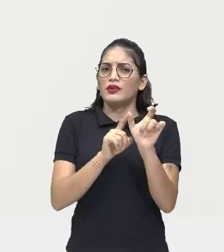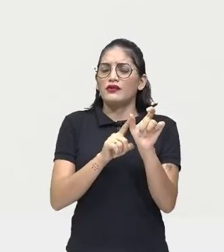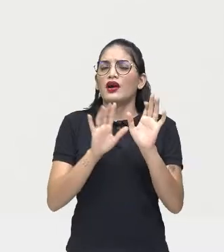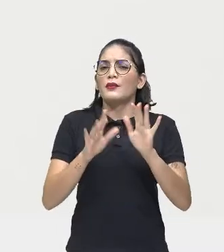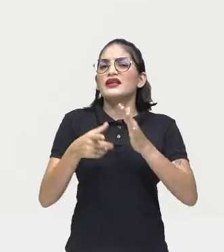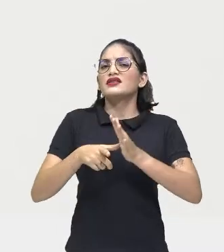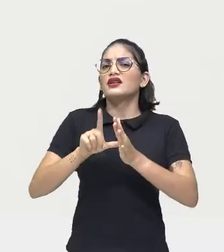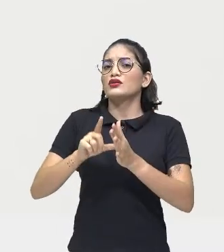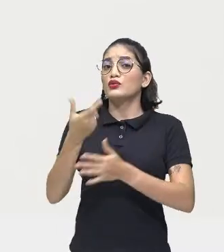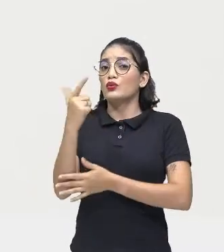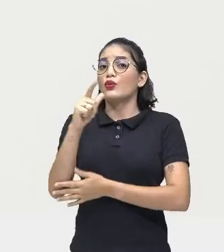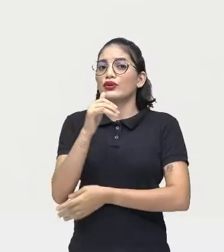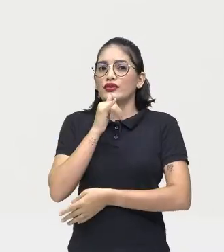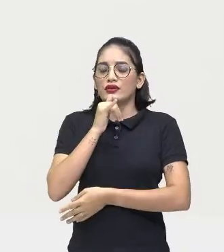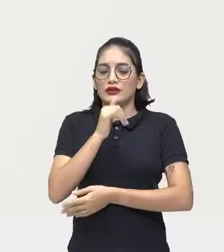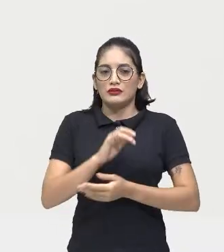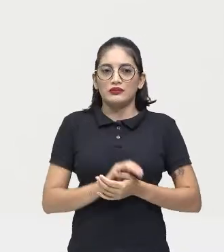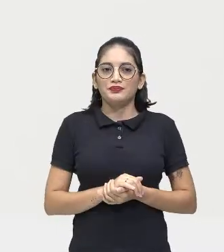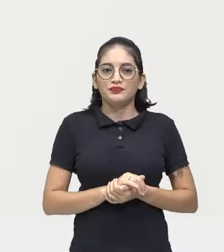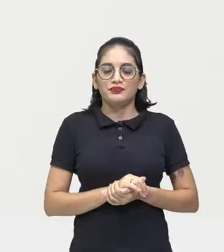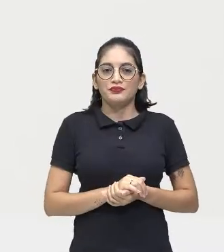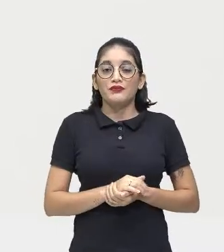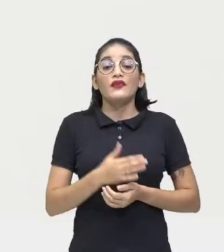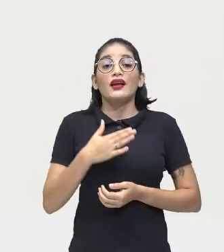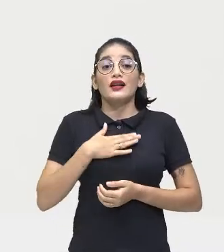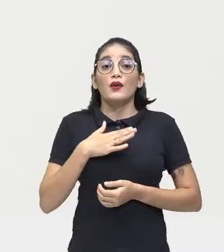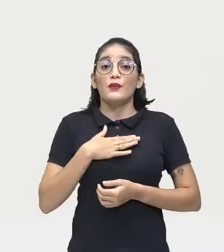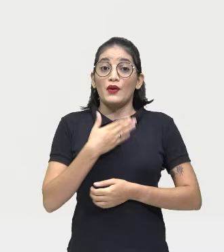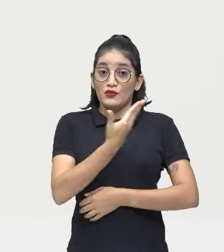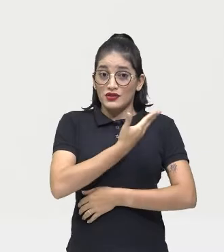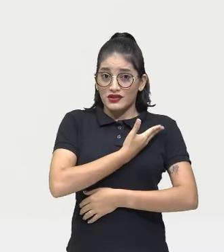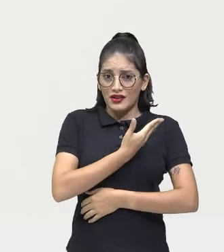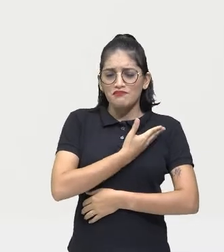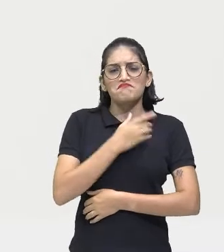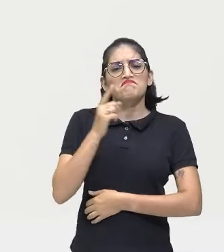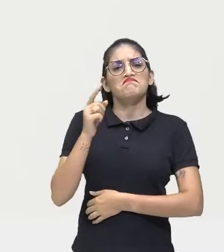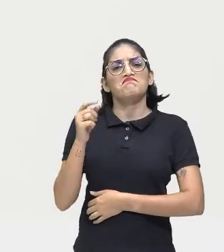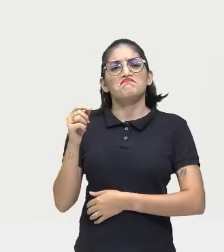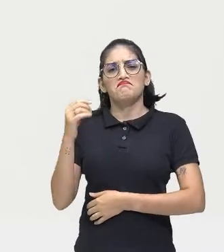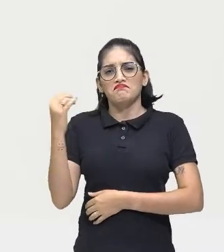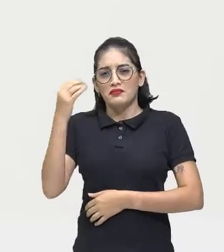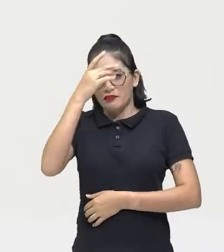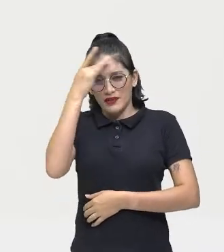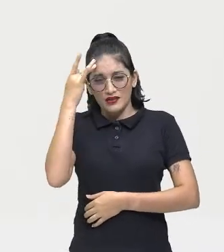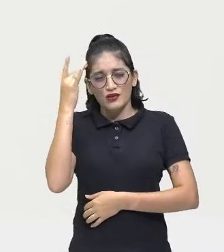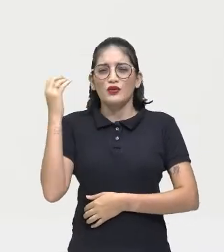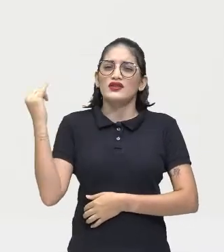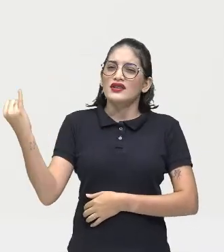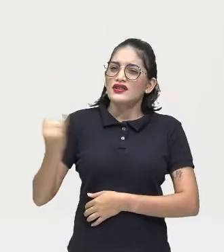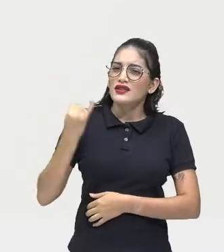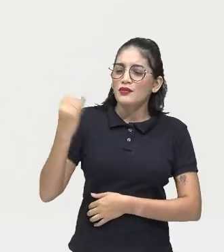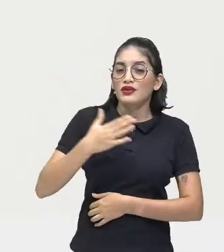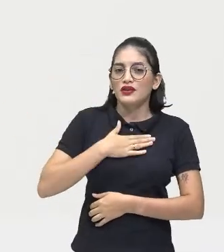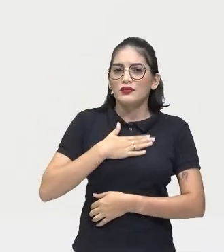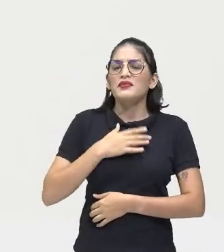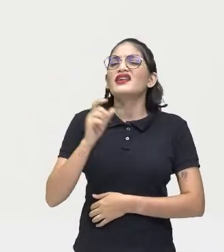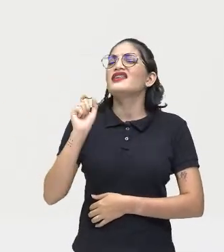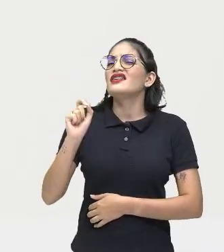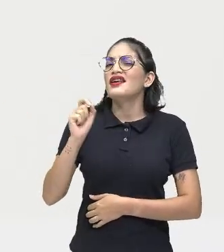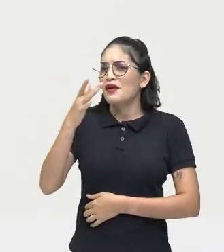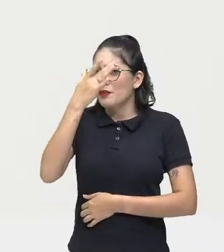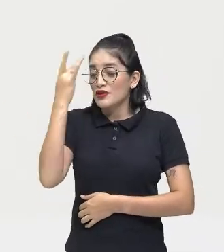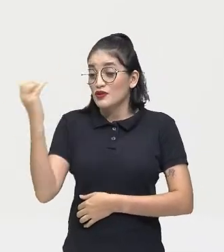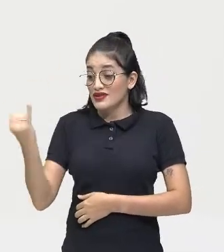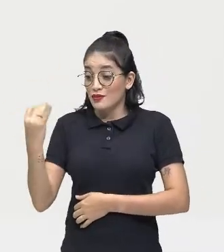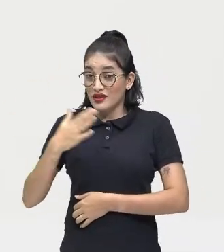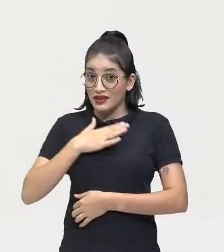antes mais um exemplo. Olha só. Meus amigos são pessoas importantes para mim. Quem são as pessoas importantes para